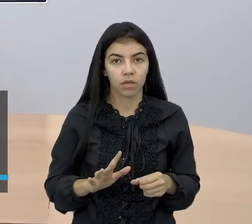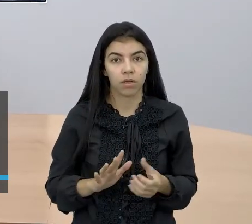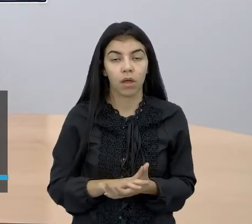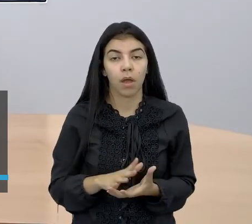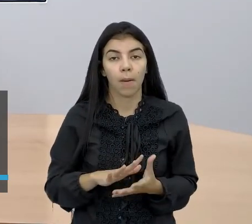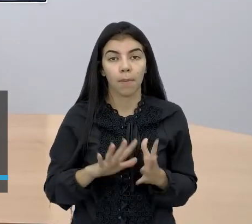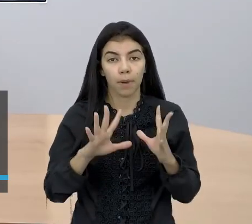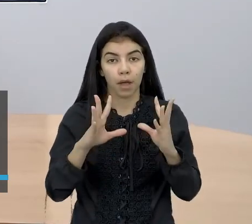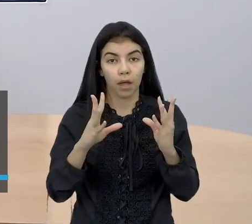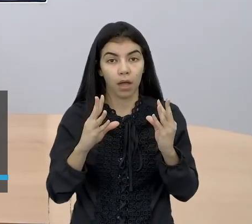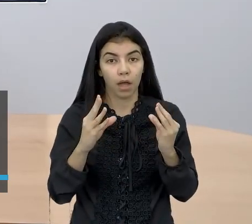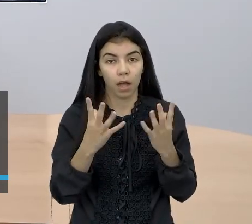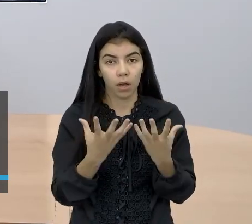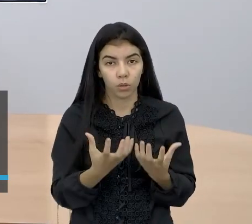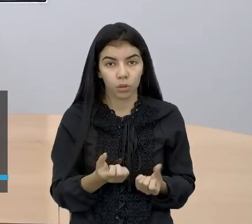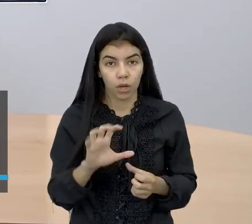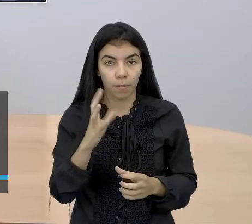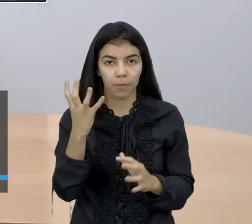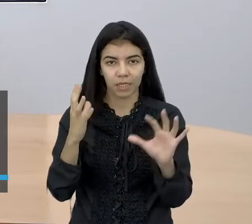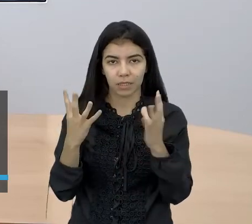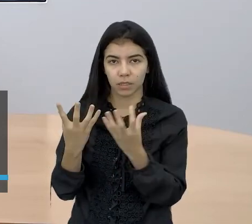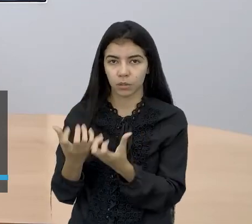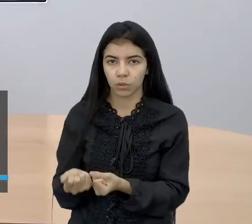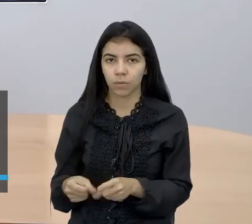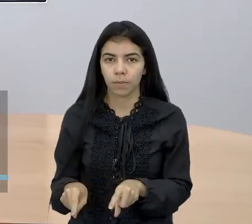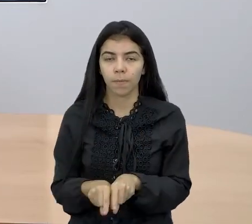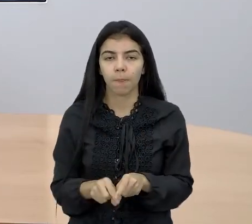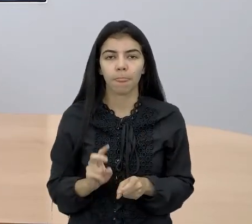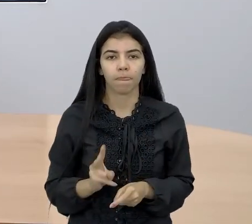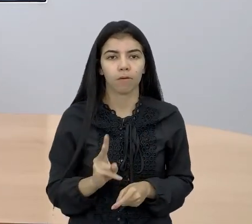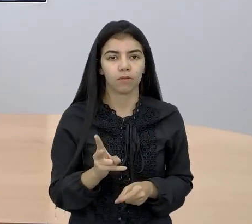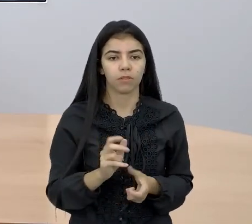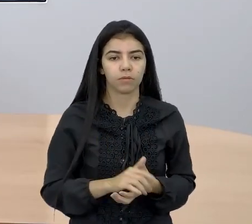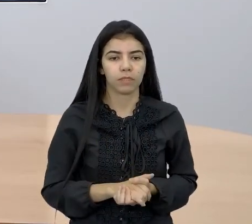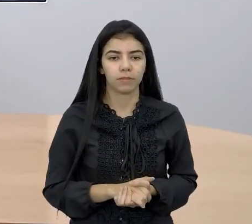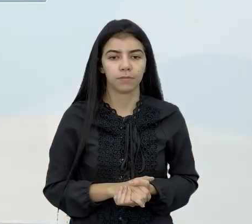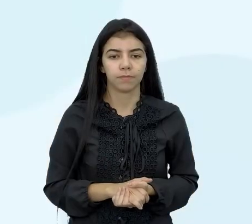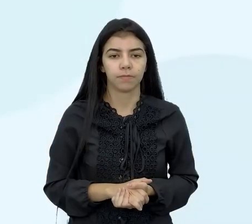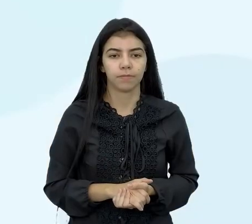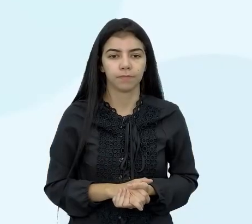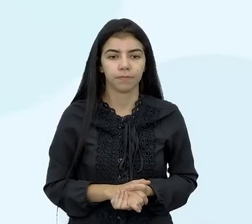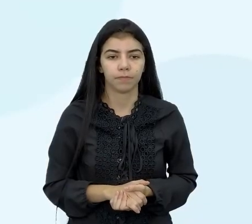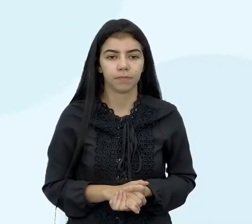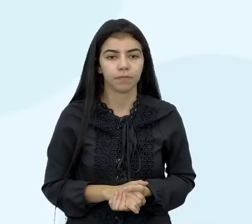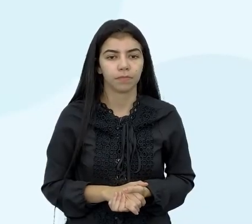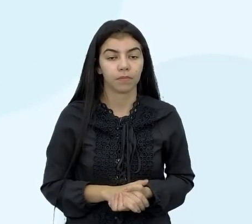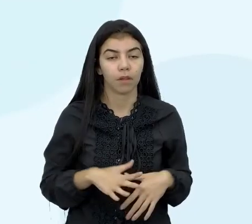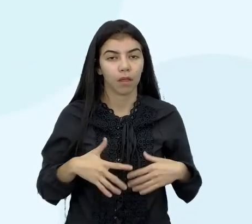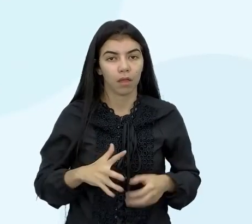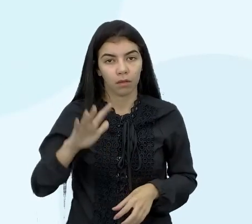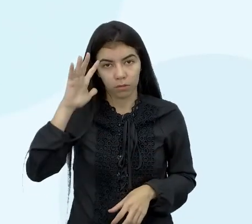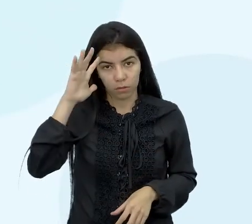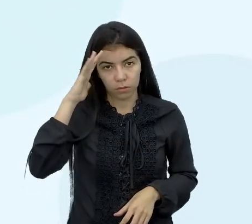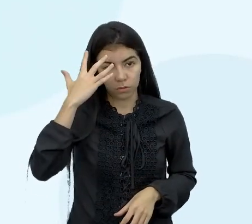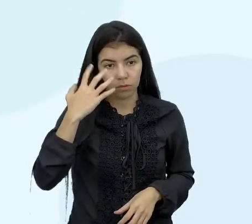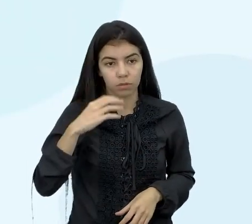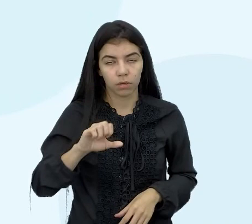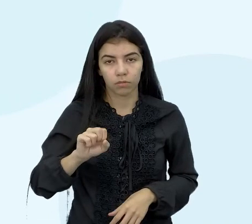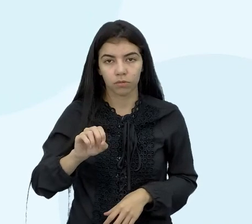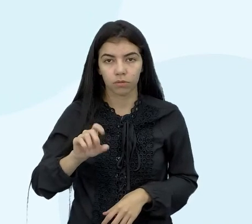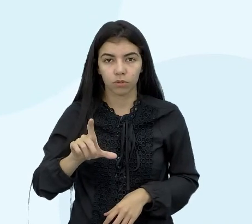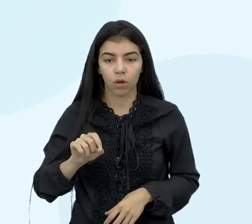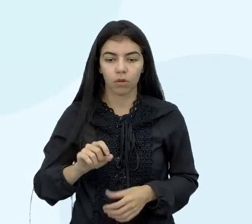melhor nas plantas. Continuando aparecendo aí para vocês, sobre essa solução do solo que a gente está